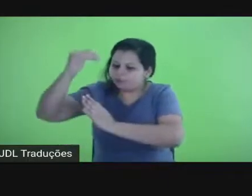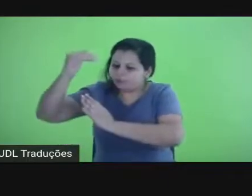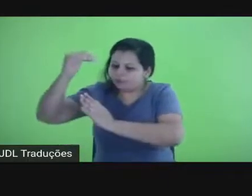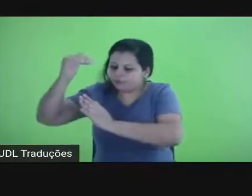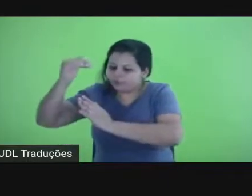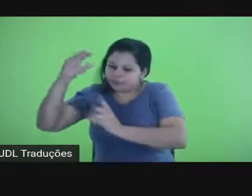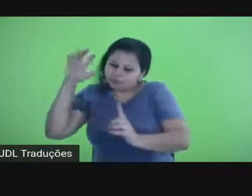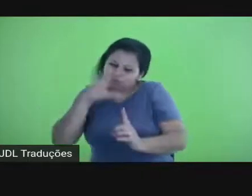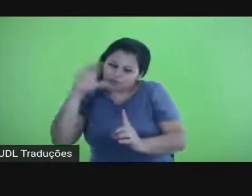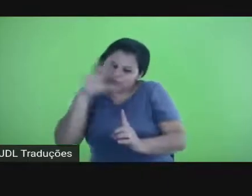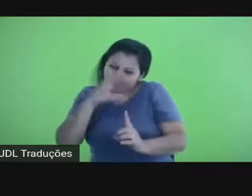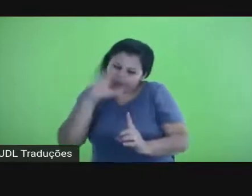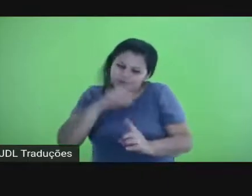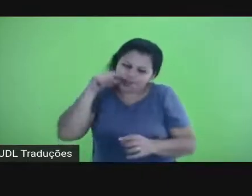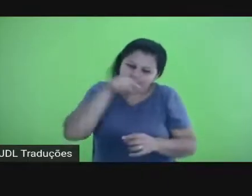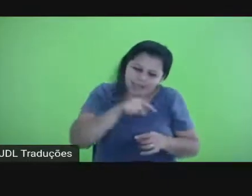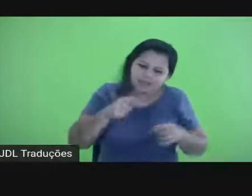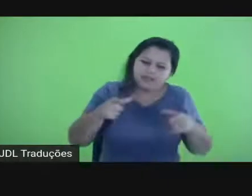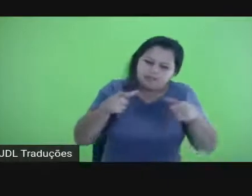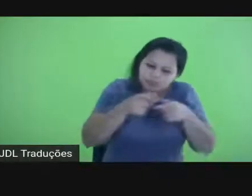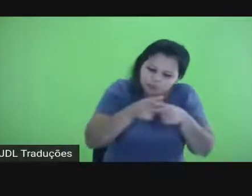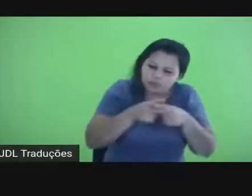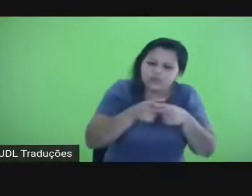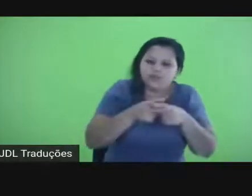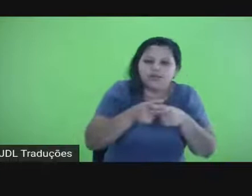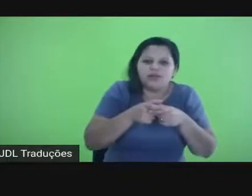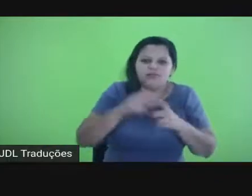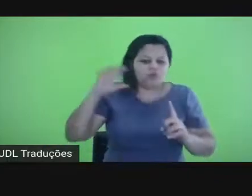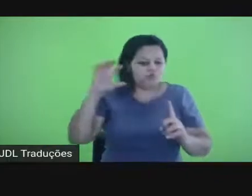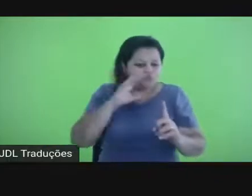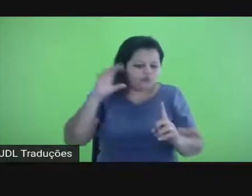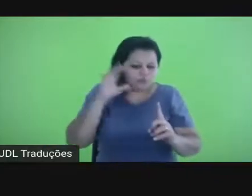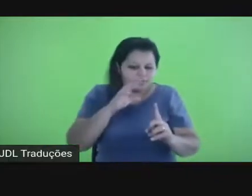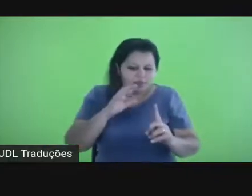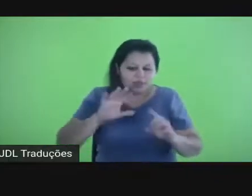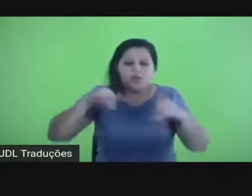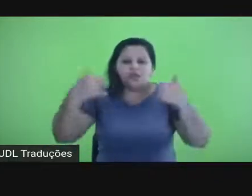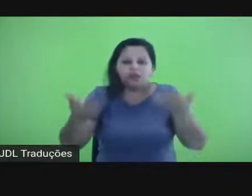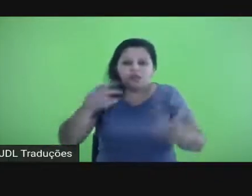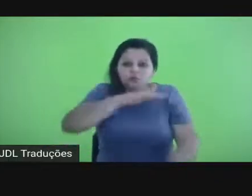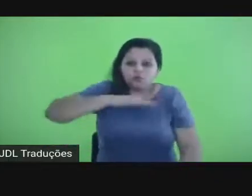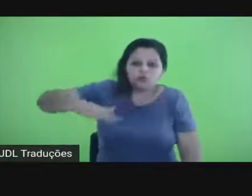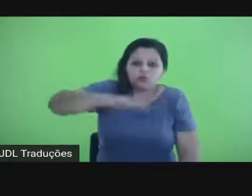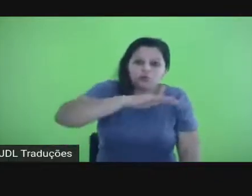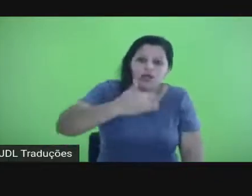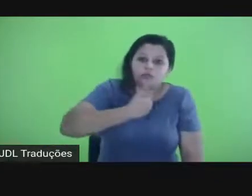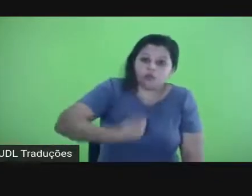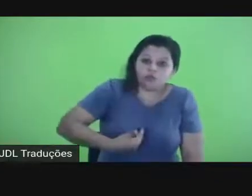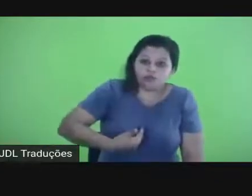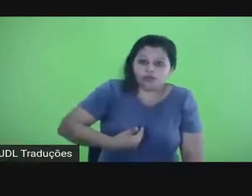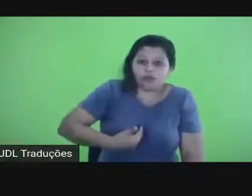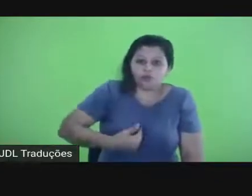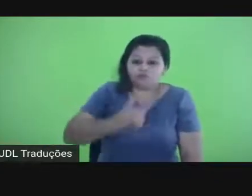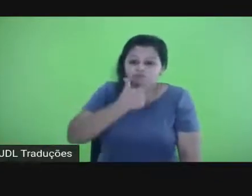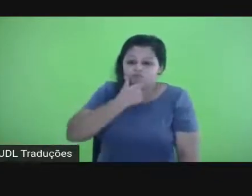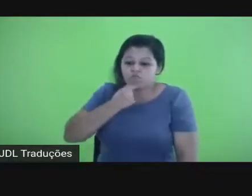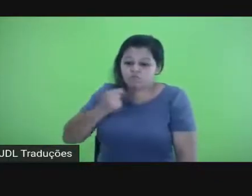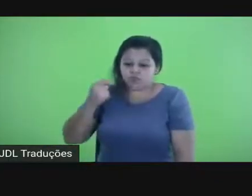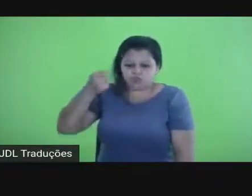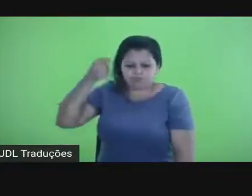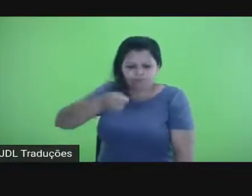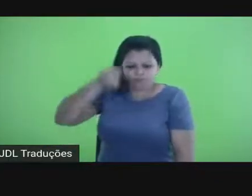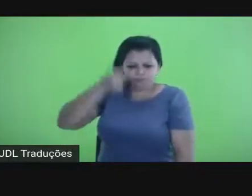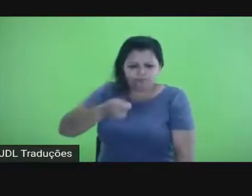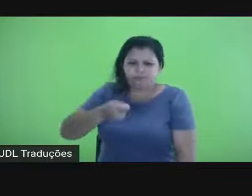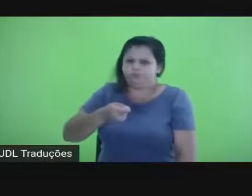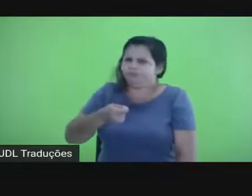usado cada vez mais esse termo da supremacia. Então, no espaço público, a supremacia masculina está correndo solto, livre, leve e